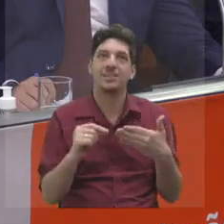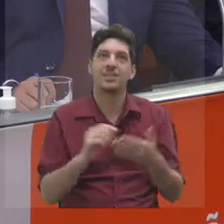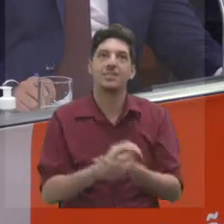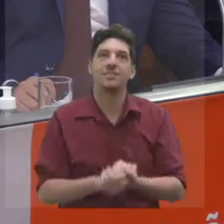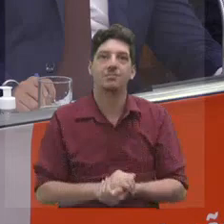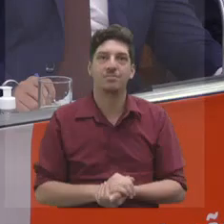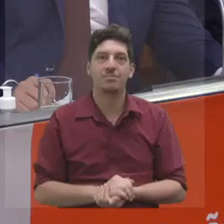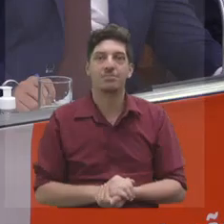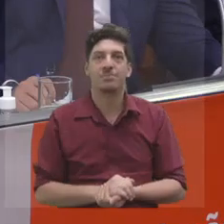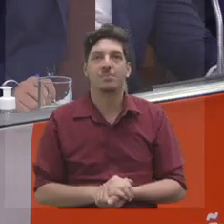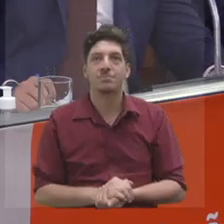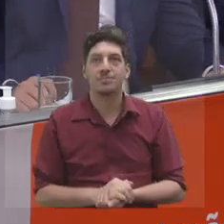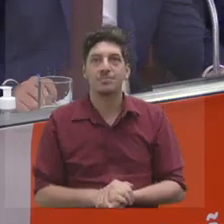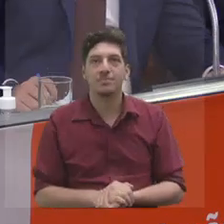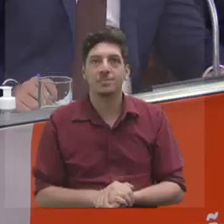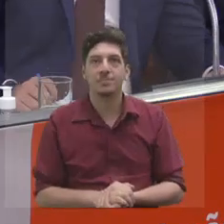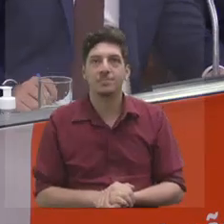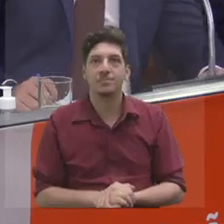Noroeste